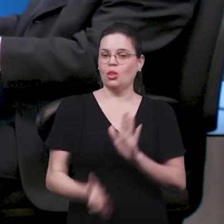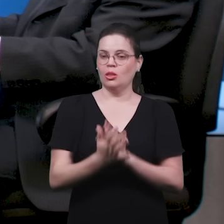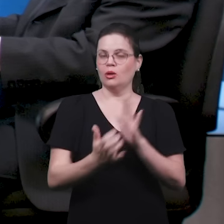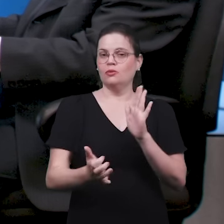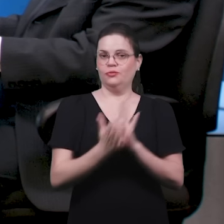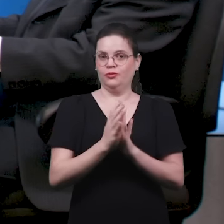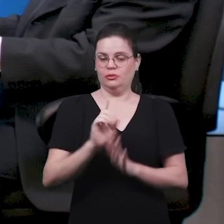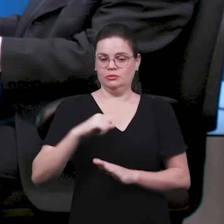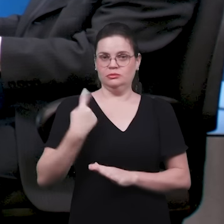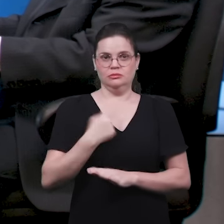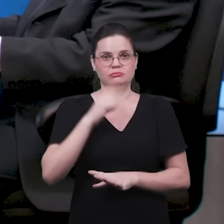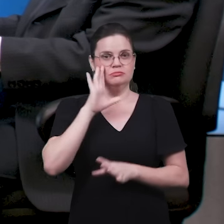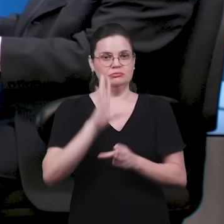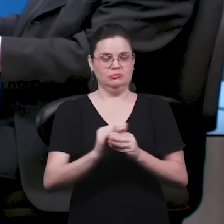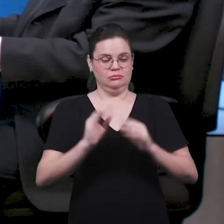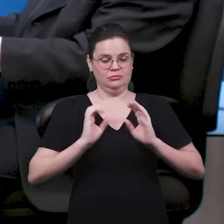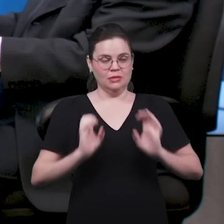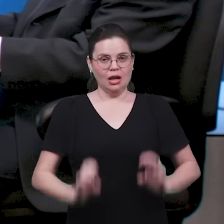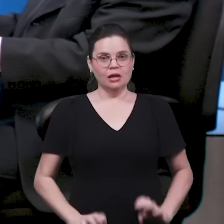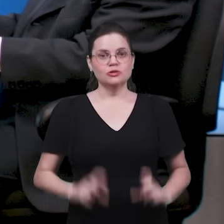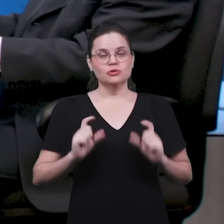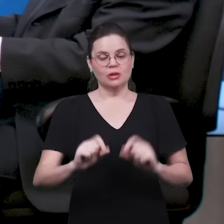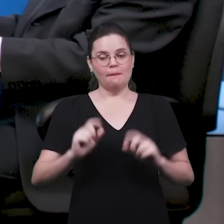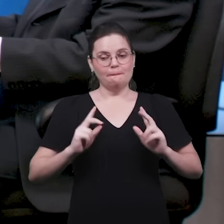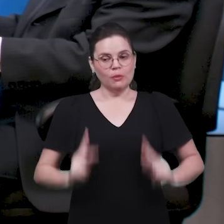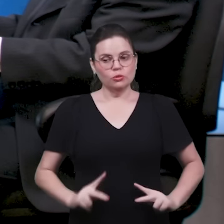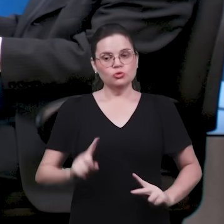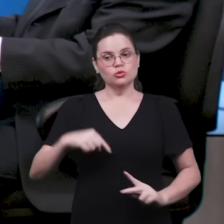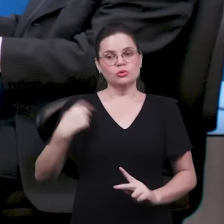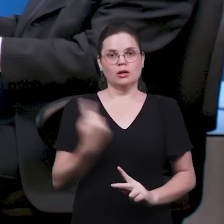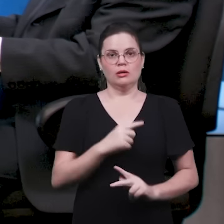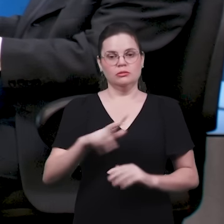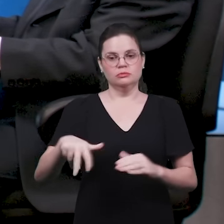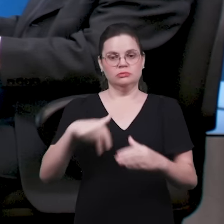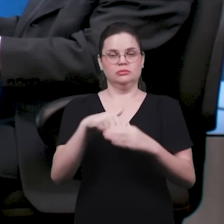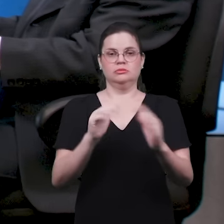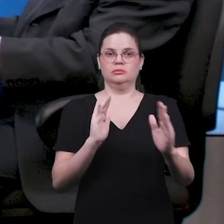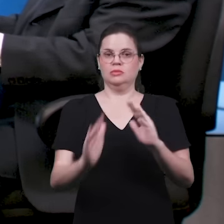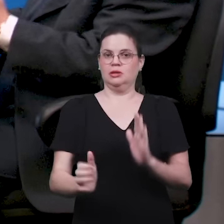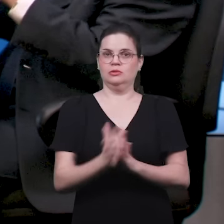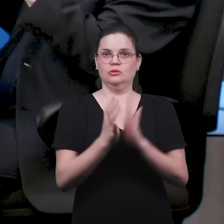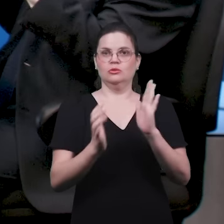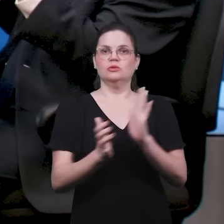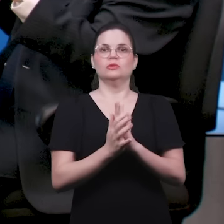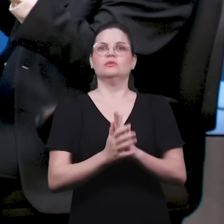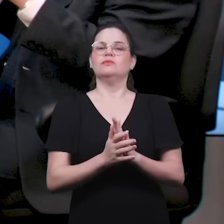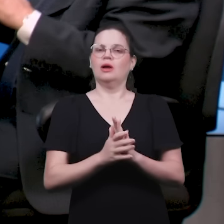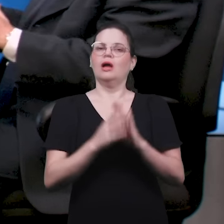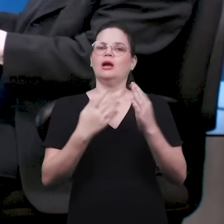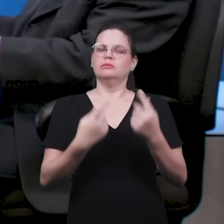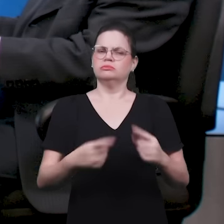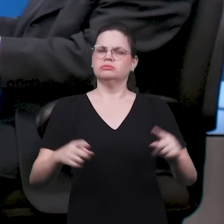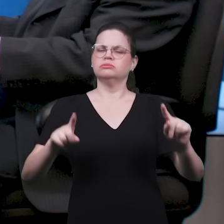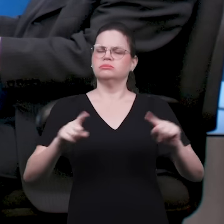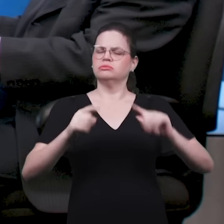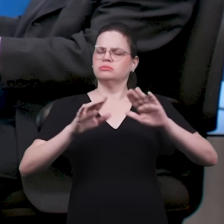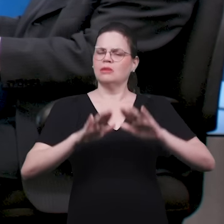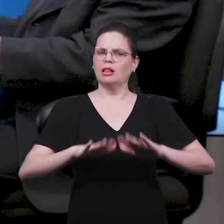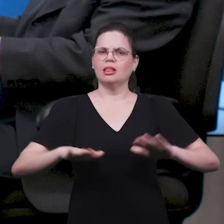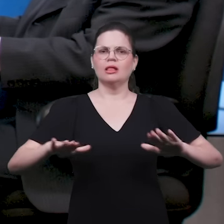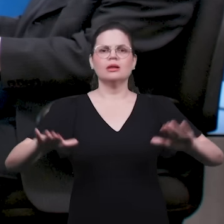questão ética, né, comportamental, a nossa postura diante do louvor, com relação ao louvor, solene, é diante de Deus, portanto é